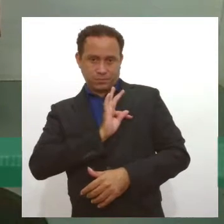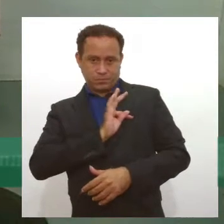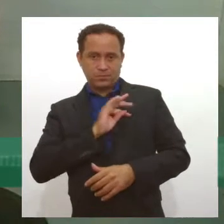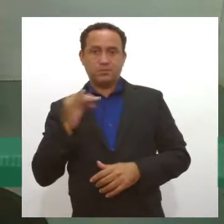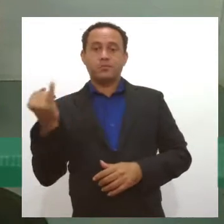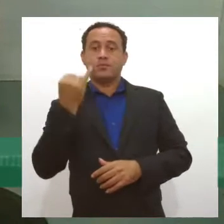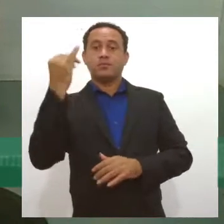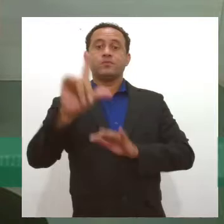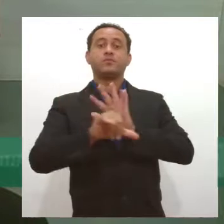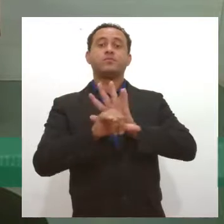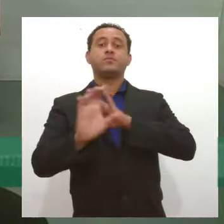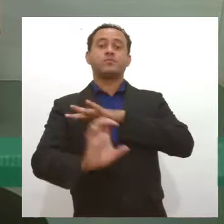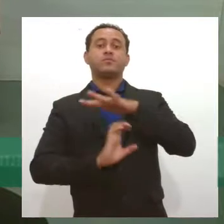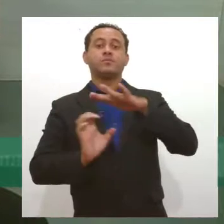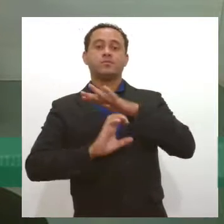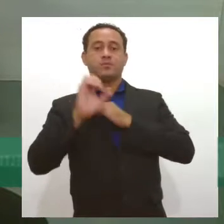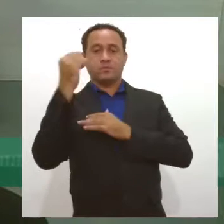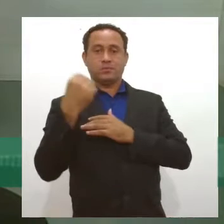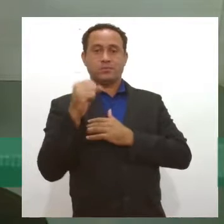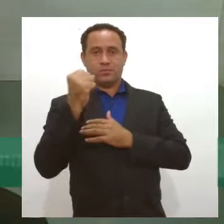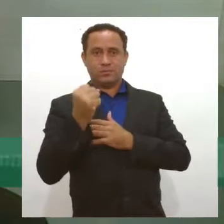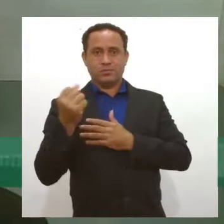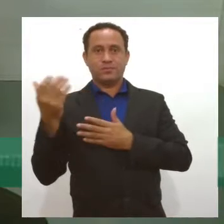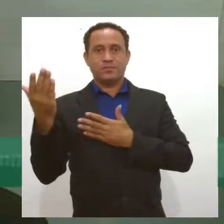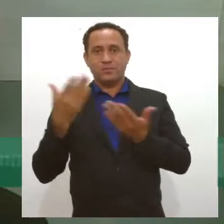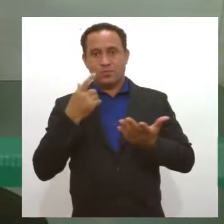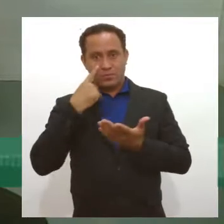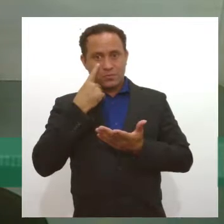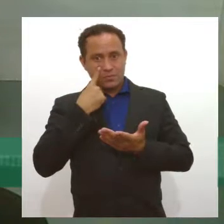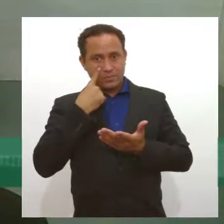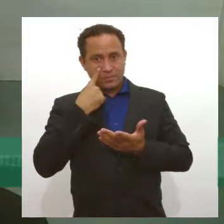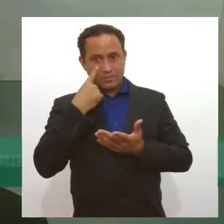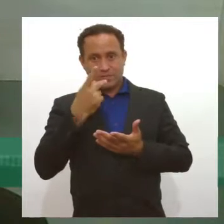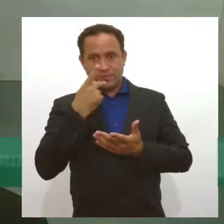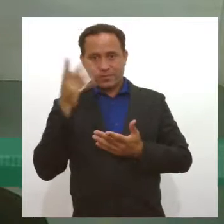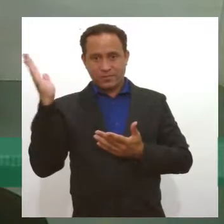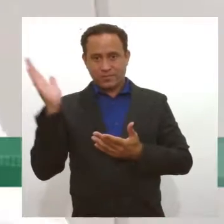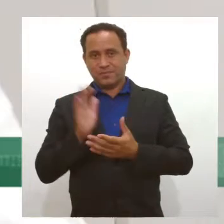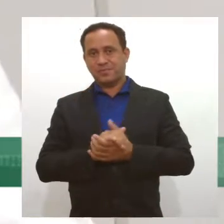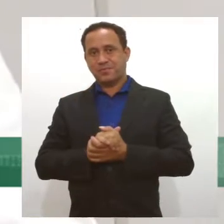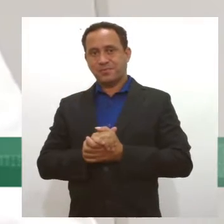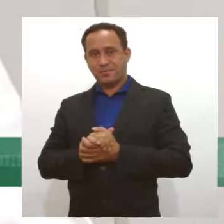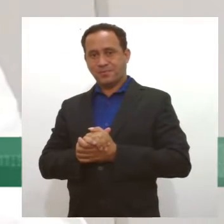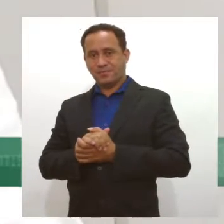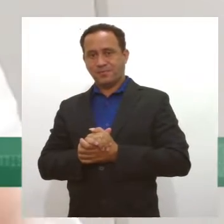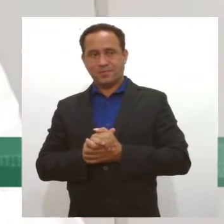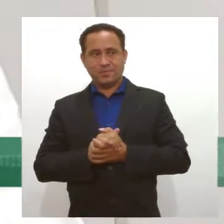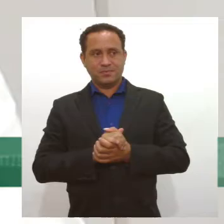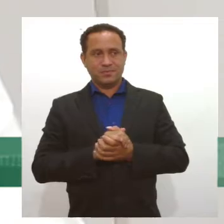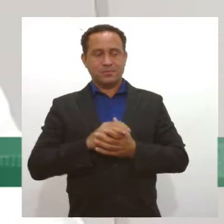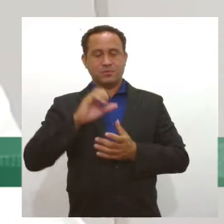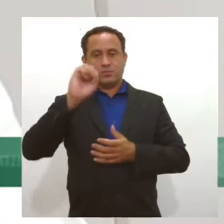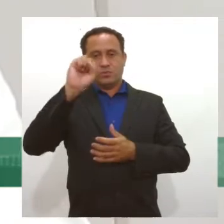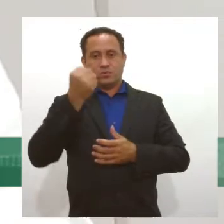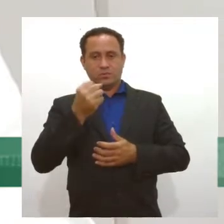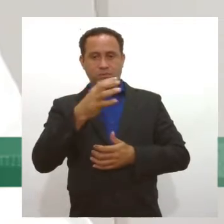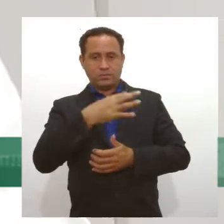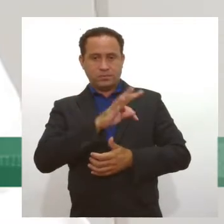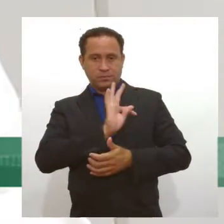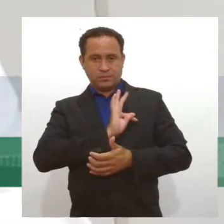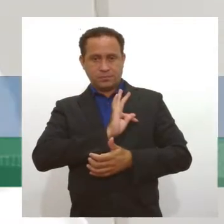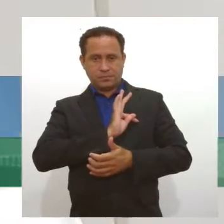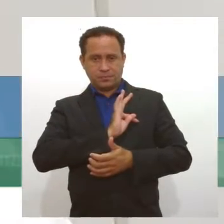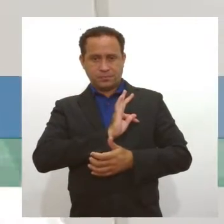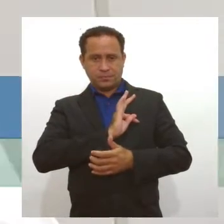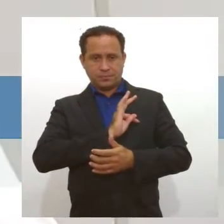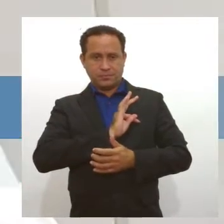lei para as empresas sergipanas. Vamos ver o que diz Marcelo Dózia. O Sergipe Tech existe com a função de